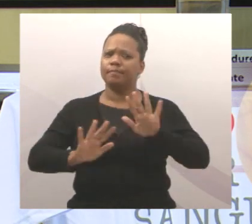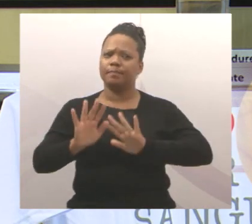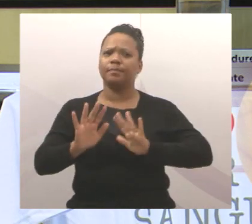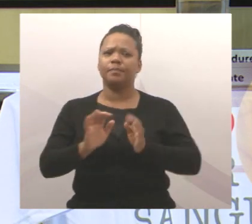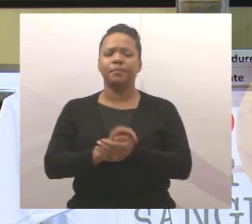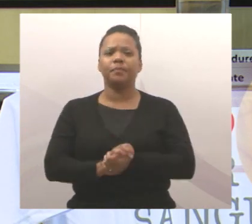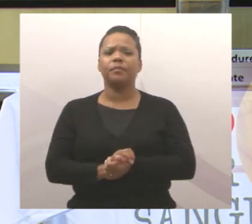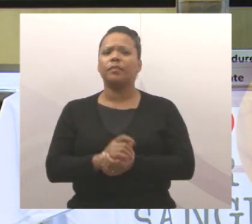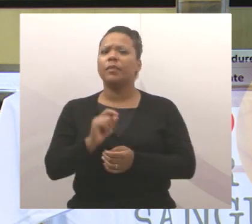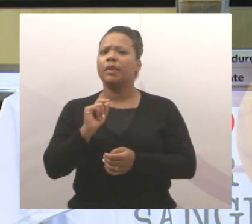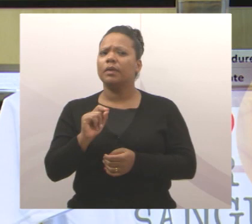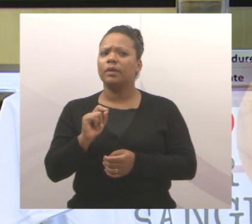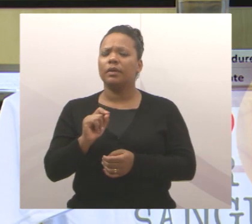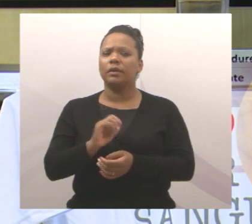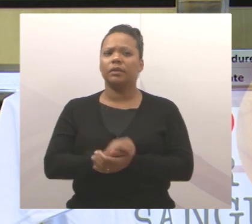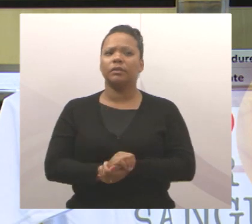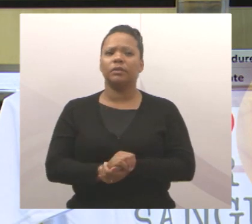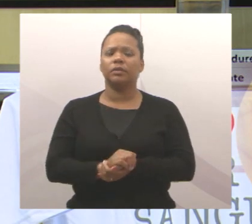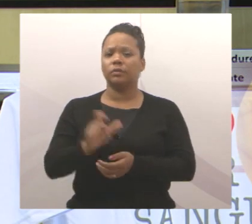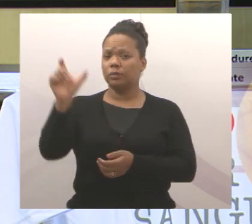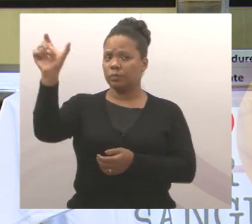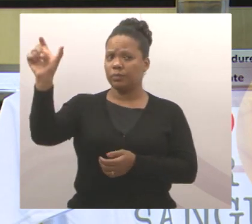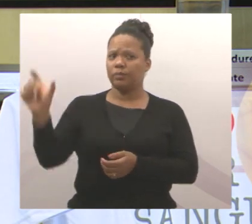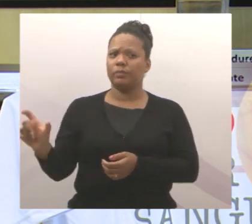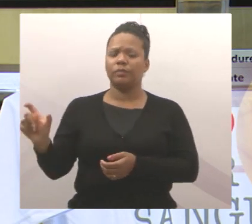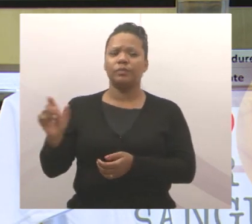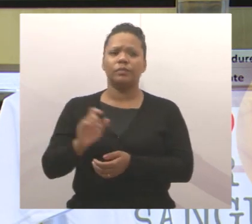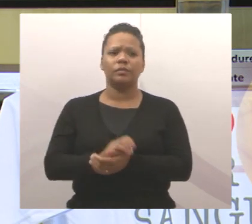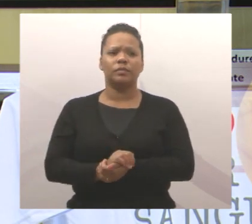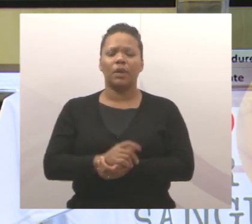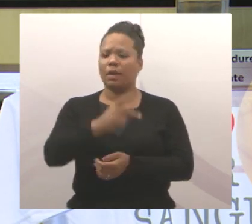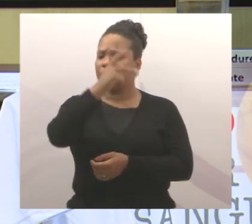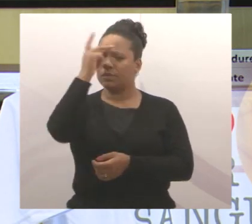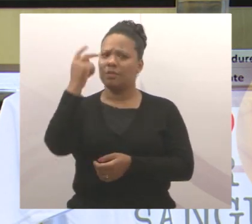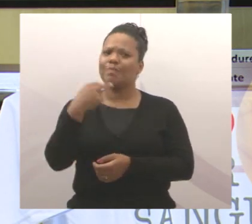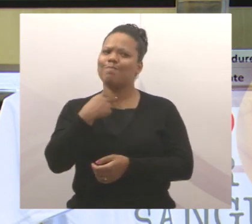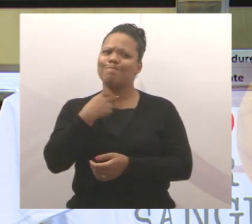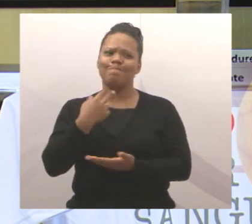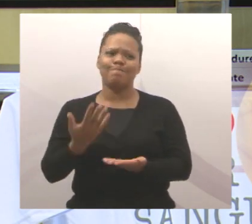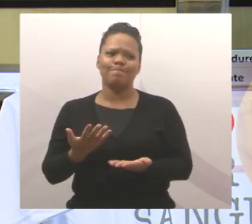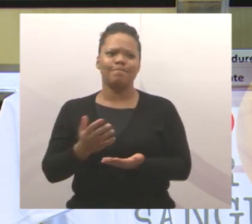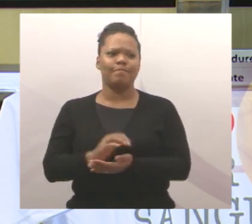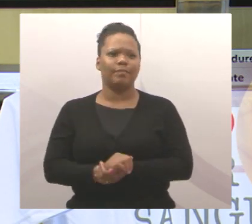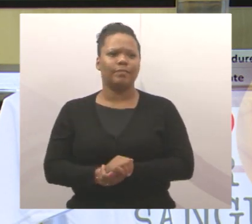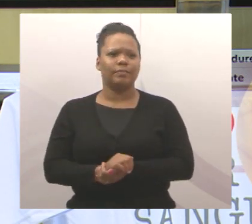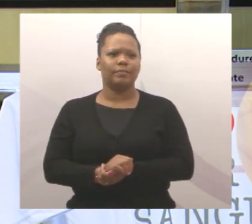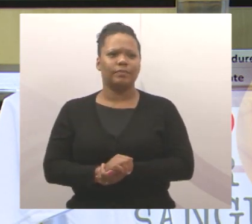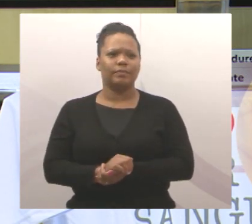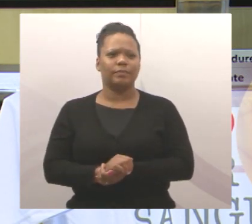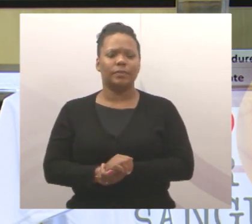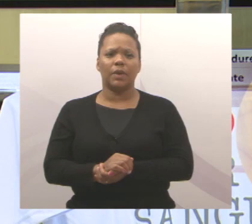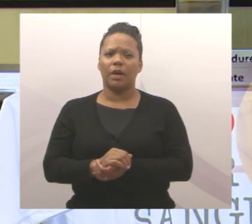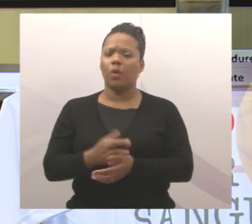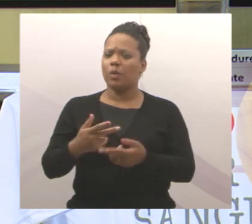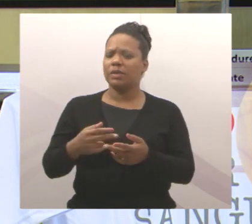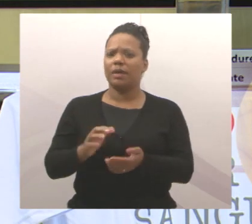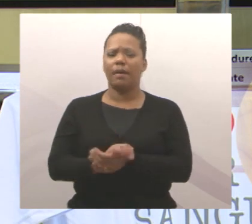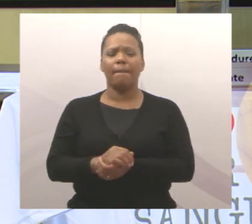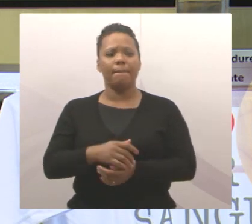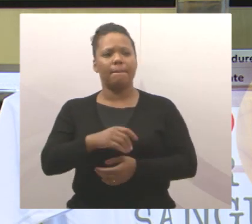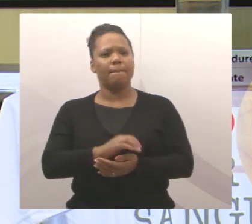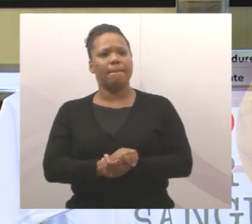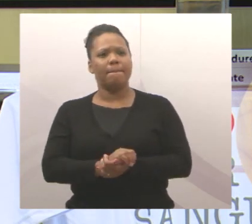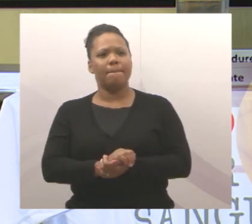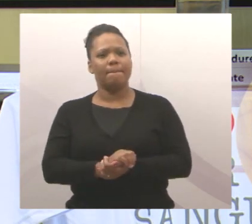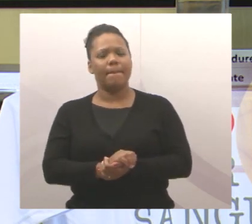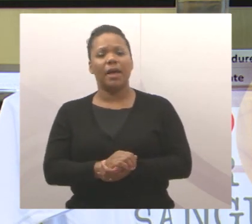forma, nota-se que o agente público não é permitido atuar da mesma maneira que é permitida ao particular, ou seja,